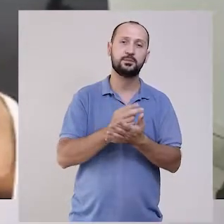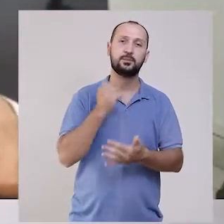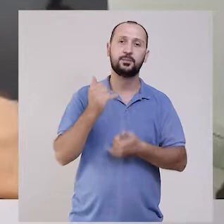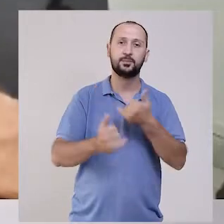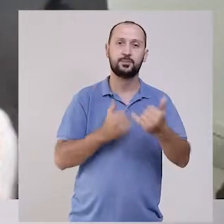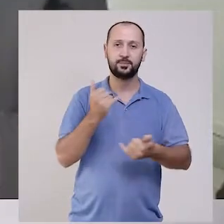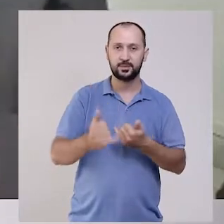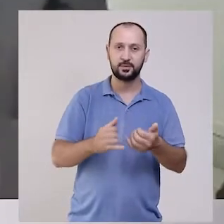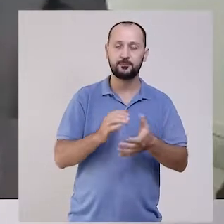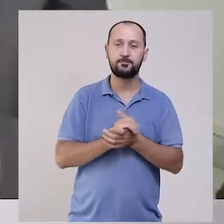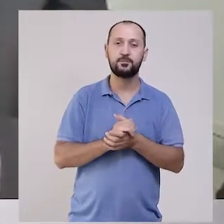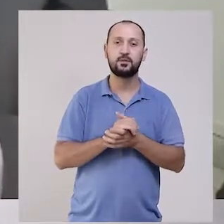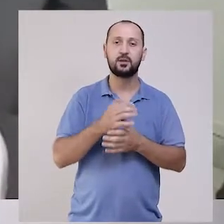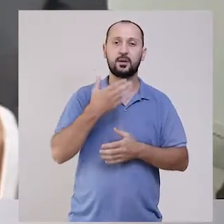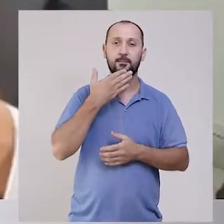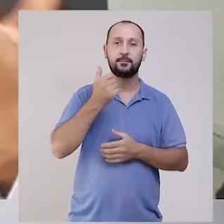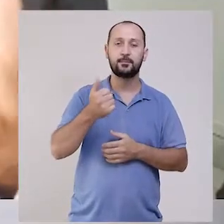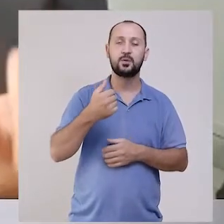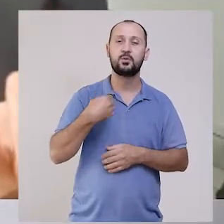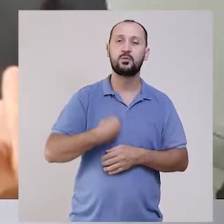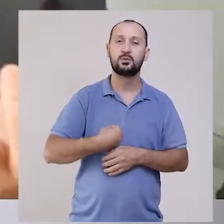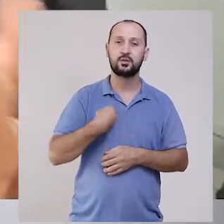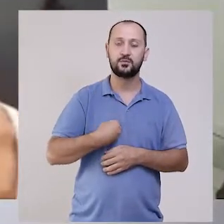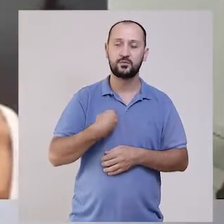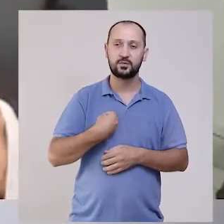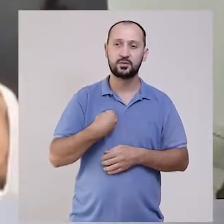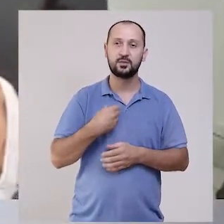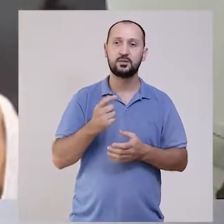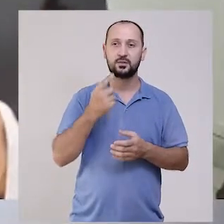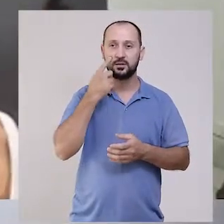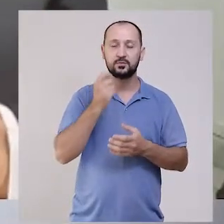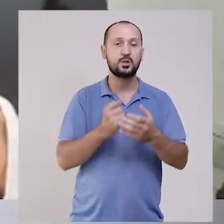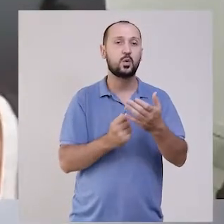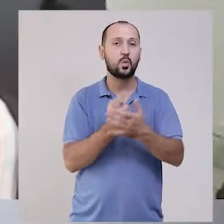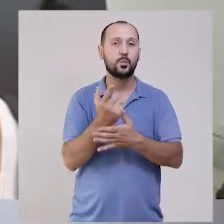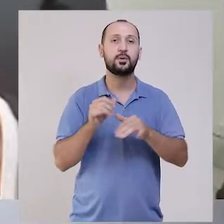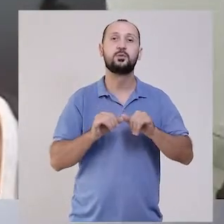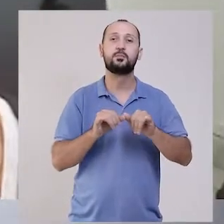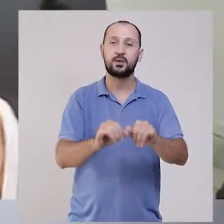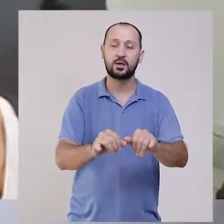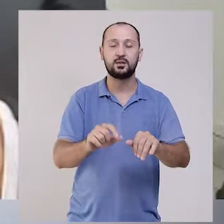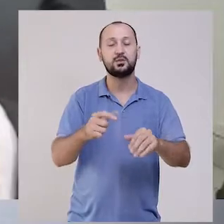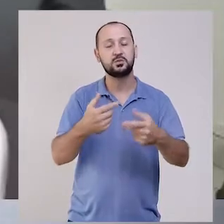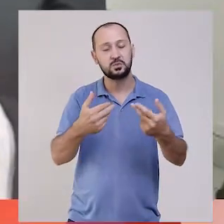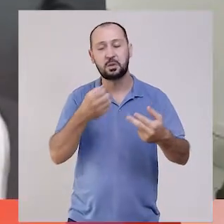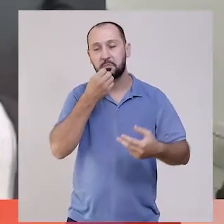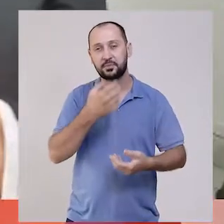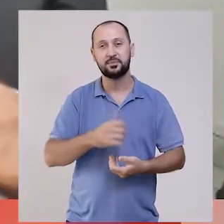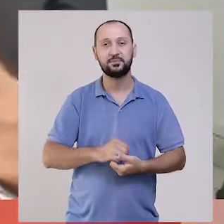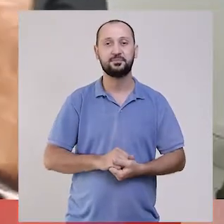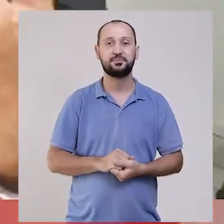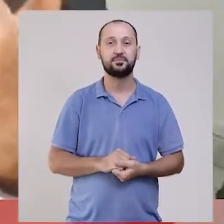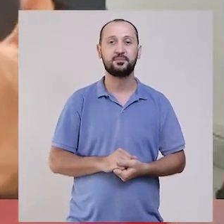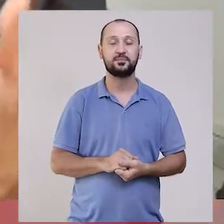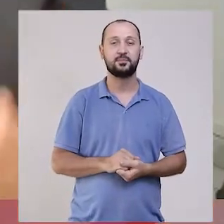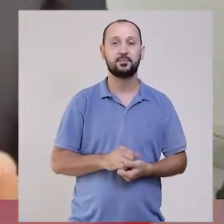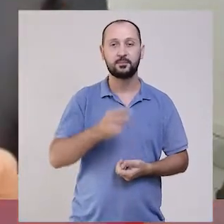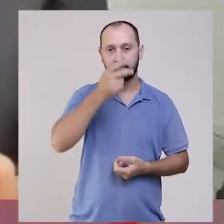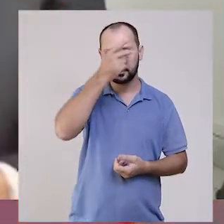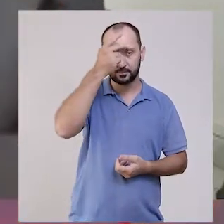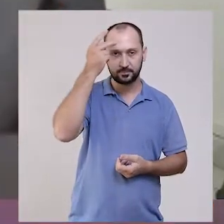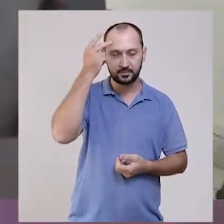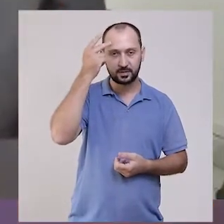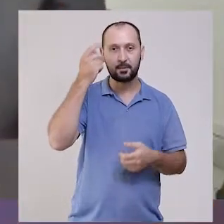melhor vitamina você compra na feira, você compra no mercado. Essa é a melhor. A pessoa precisa de